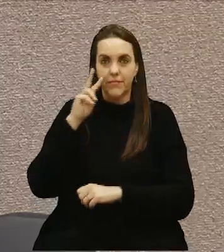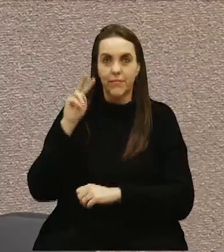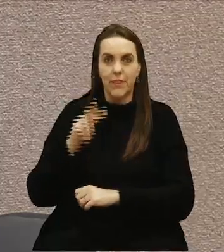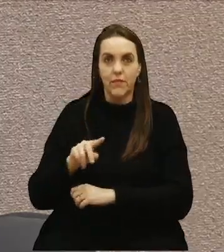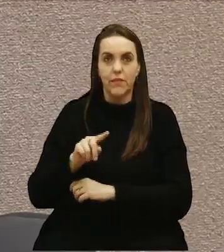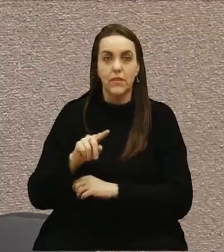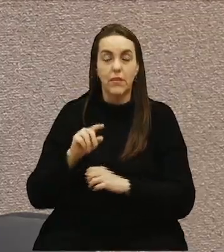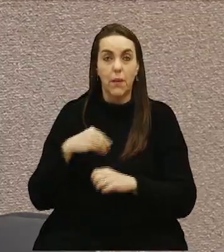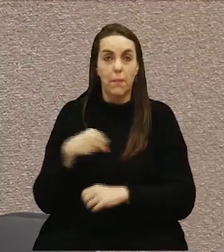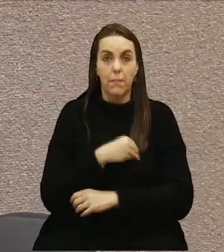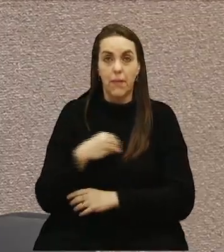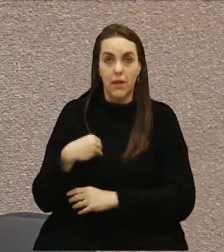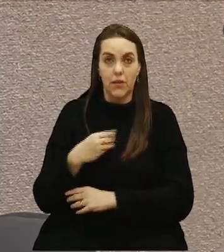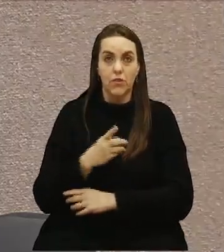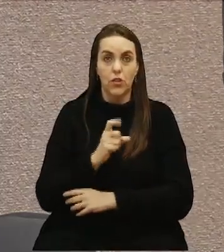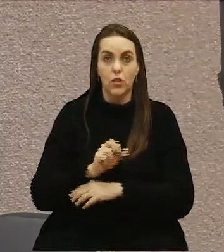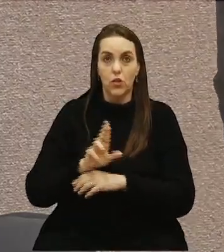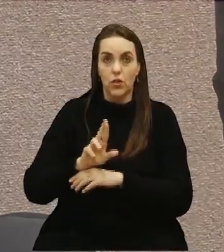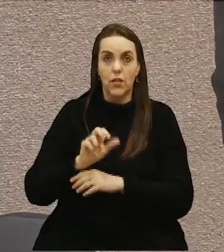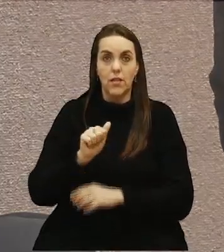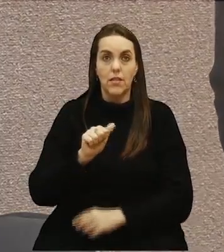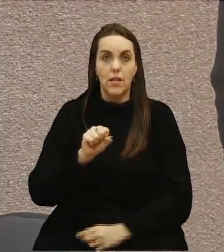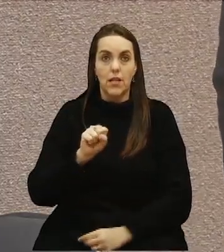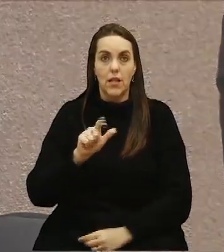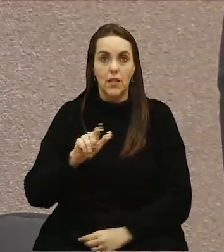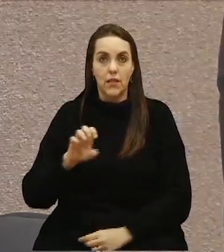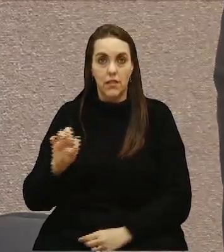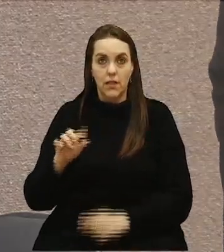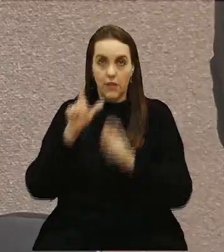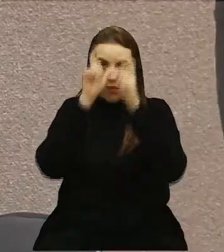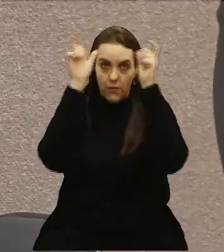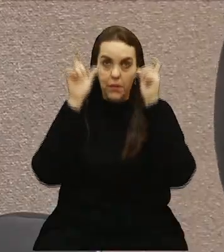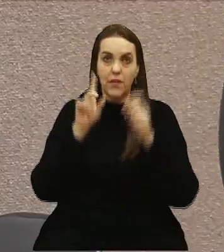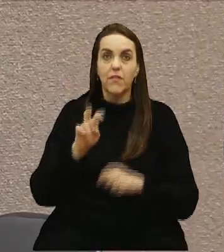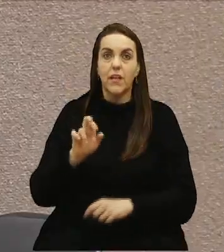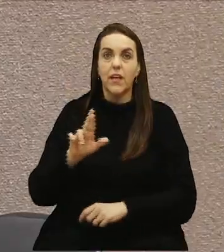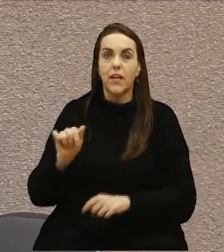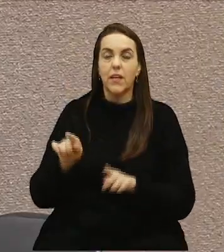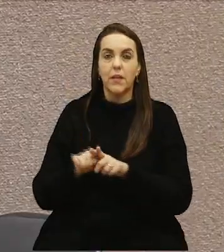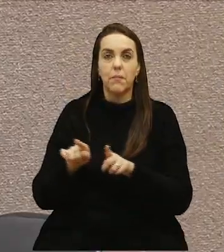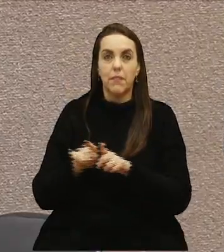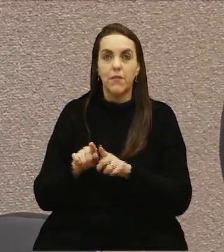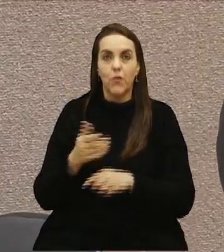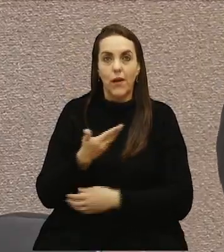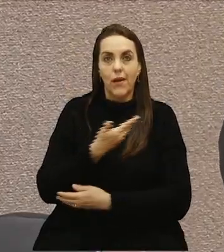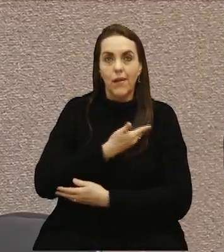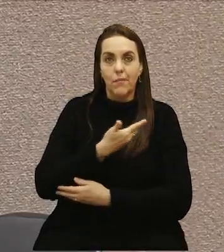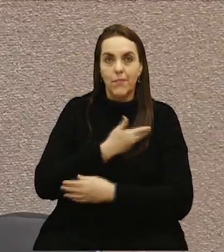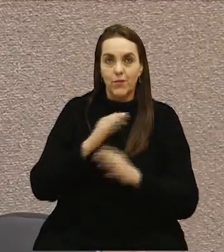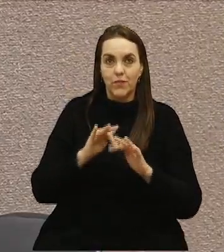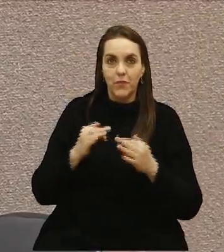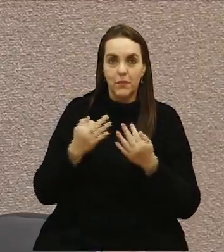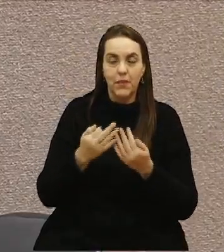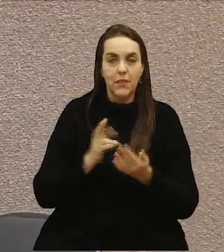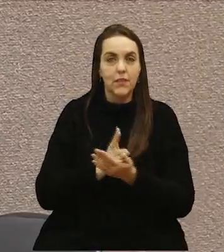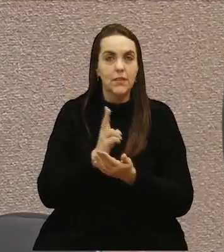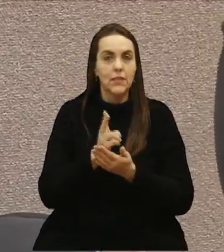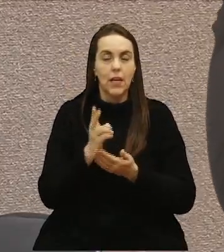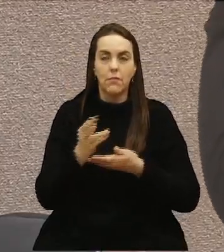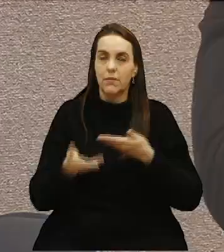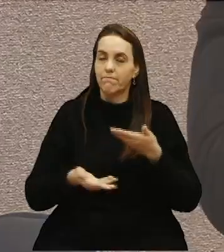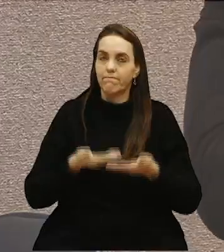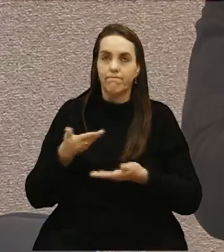doutora Salete, a enfermeira Vera, que inclusive viraram amigos da minha família, sempre prestando um serviço de